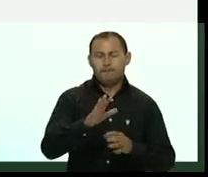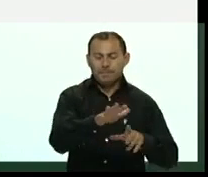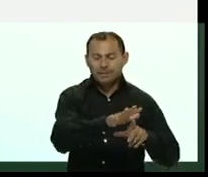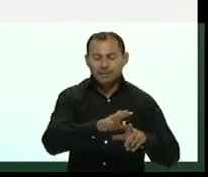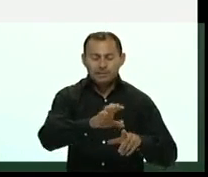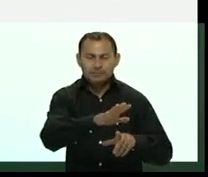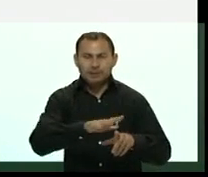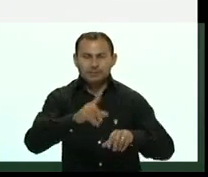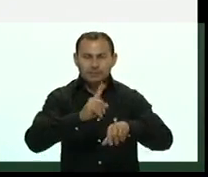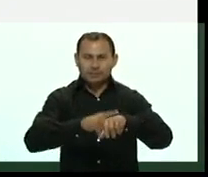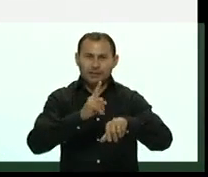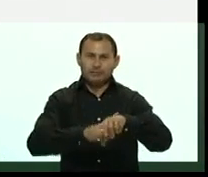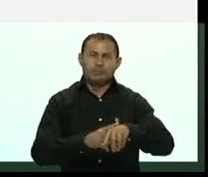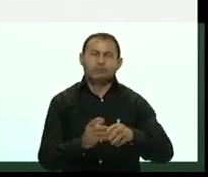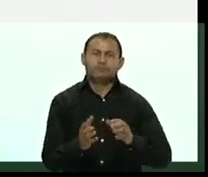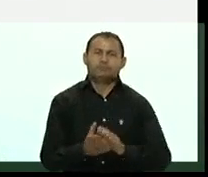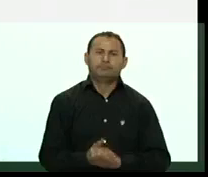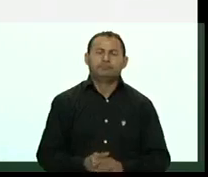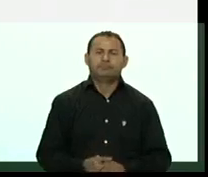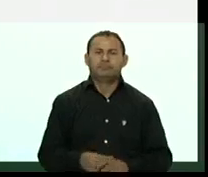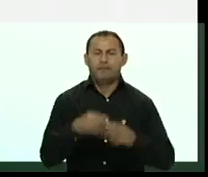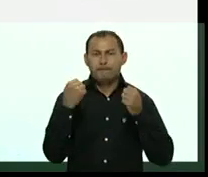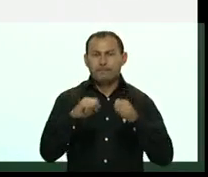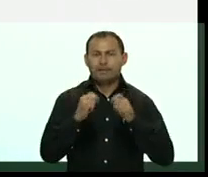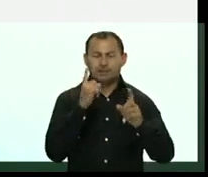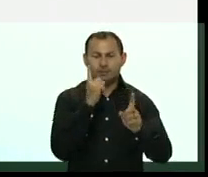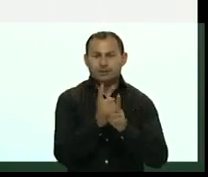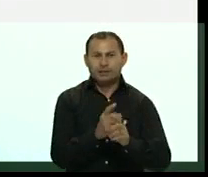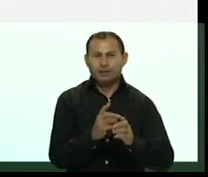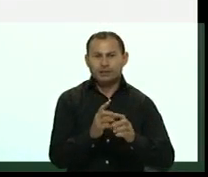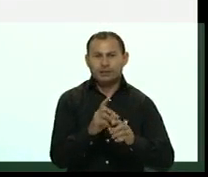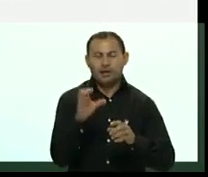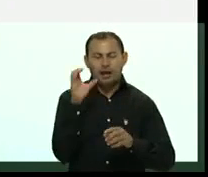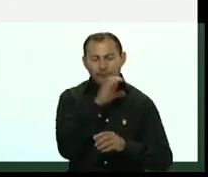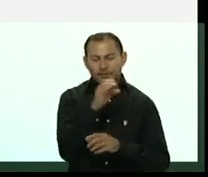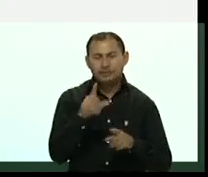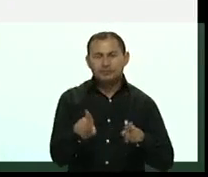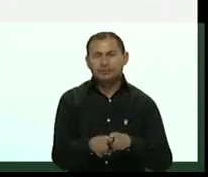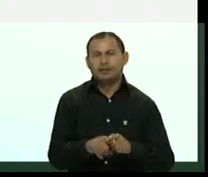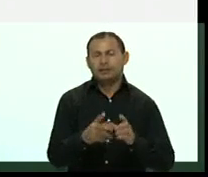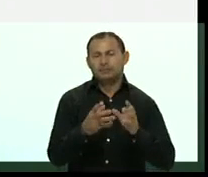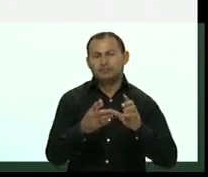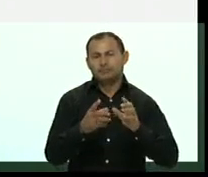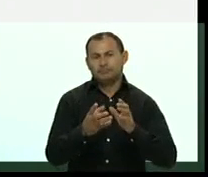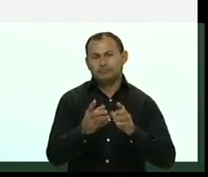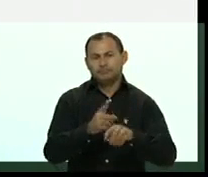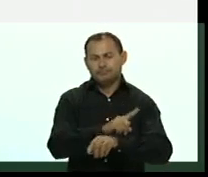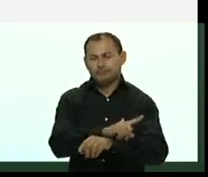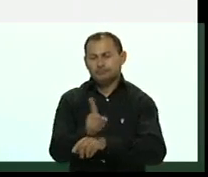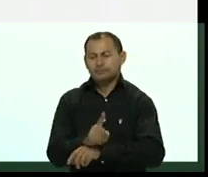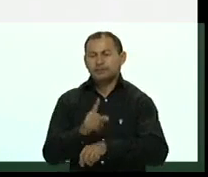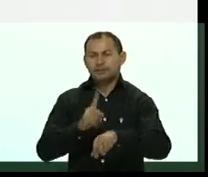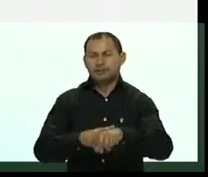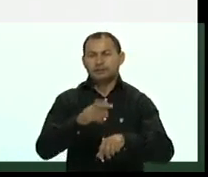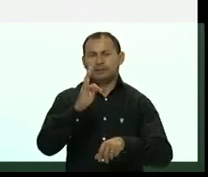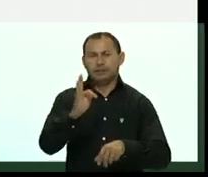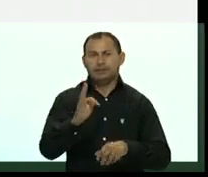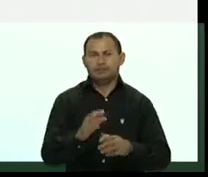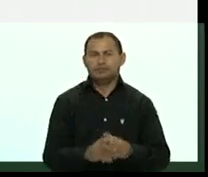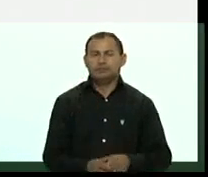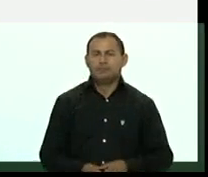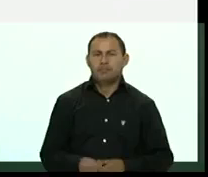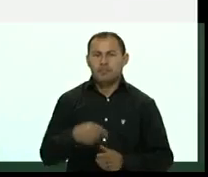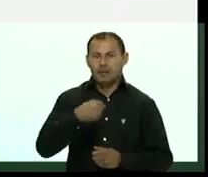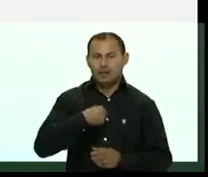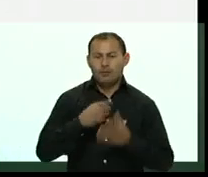com o tempo, em relação ao tempo, e a gente precisa encontrar a velocidade e aceleração do peso nesse instante t.